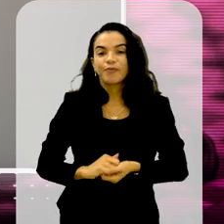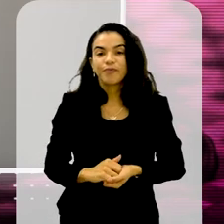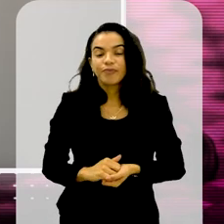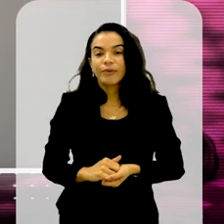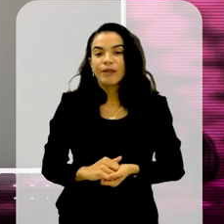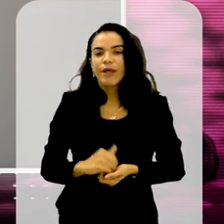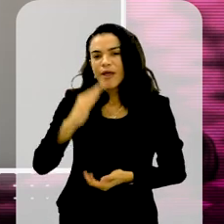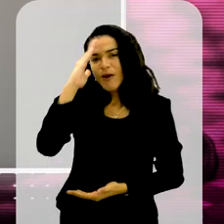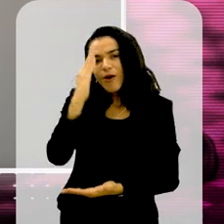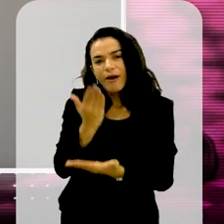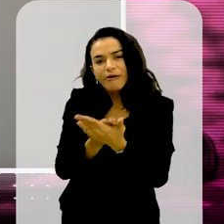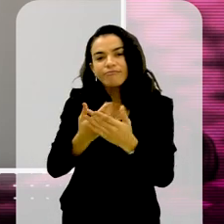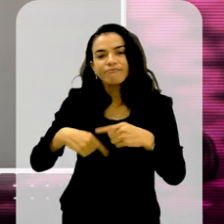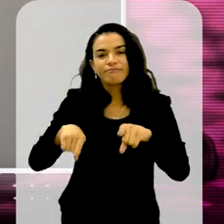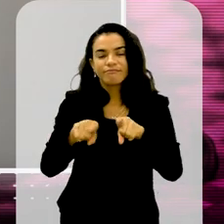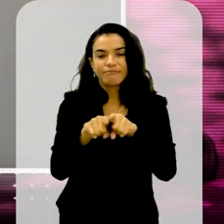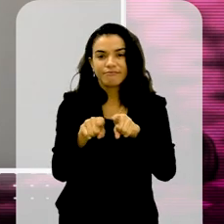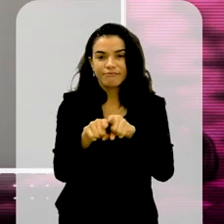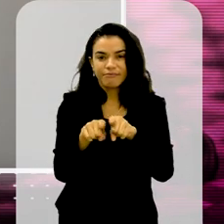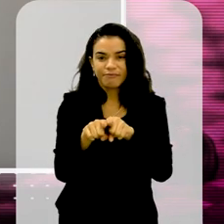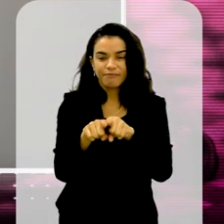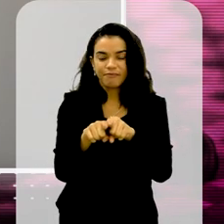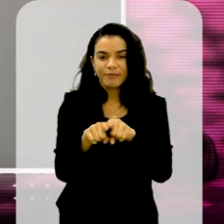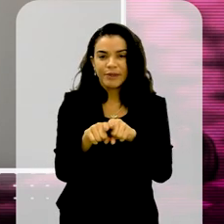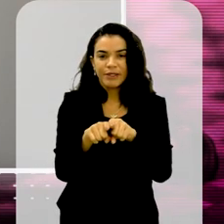Porque eu acredito também que quando